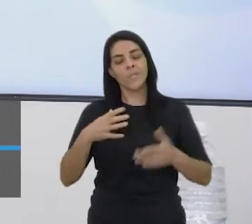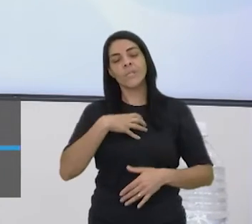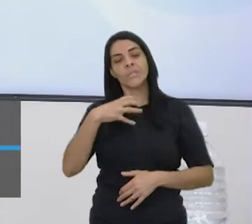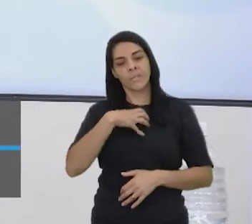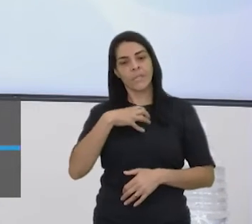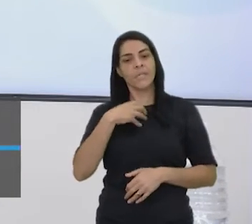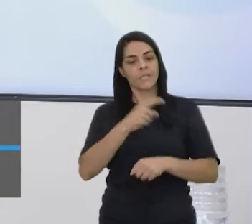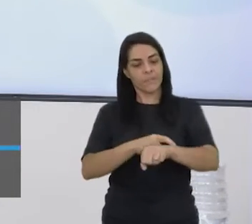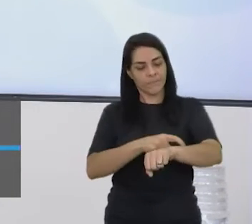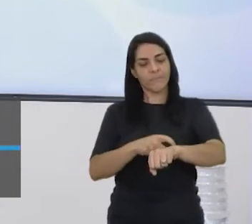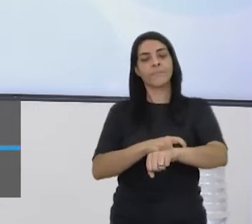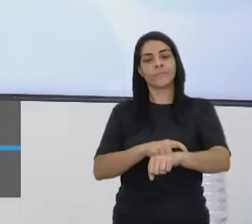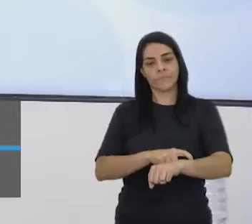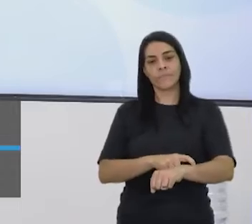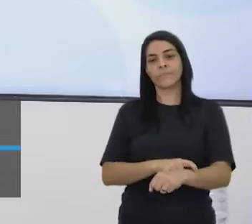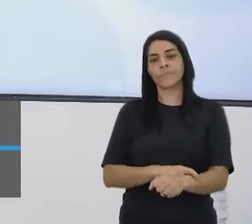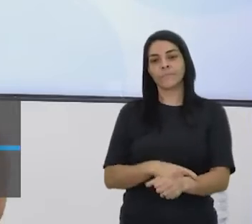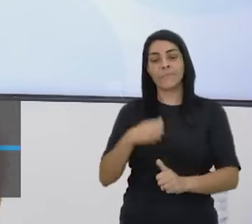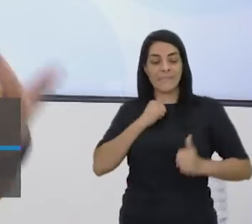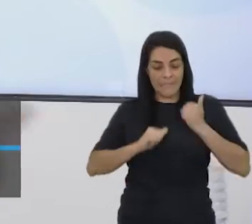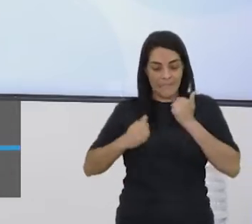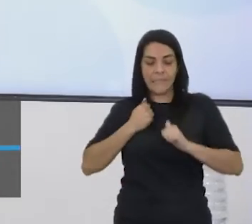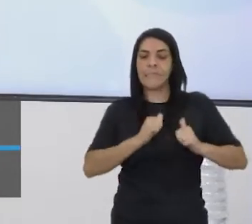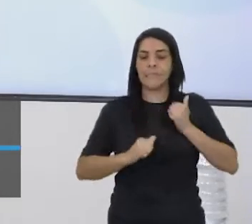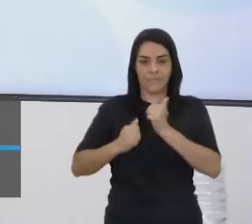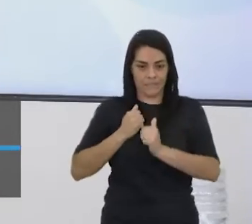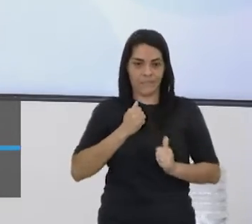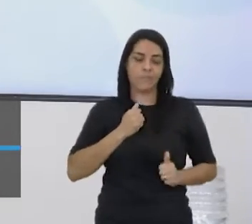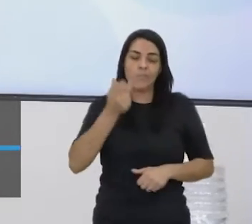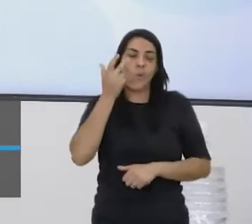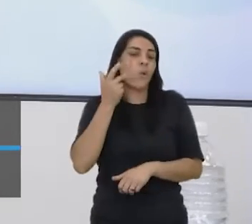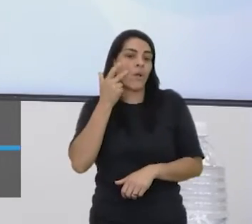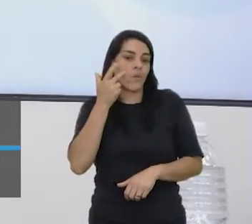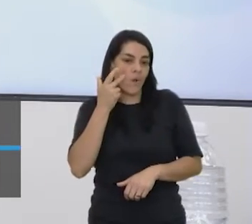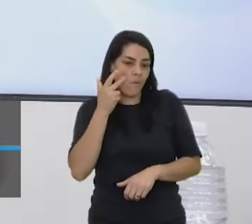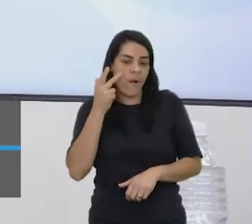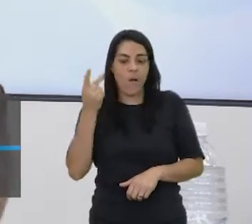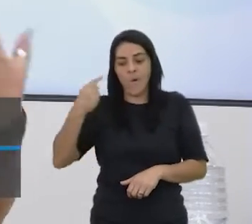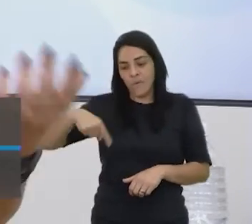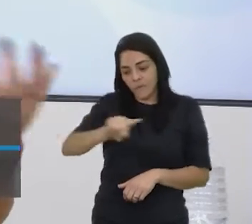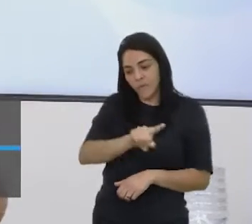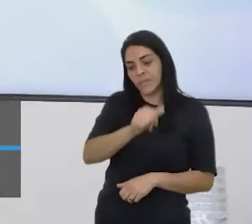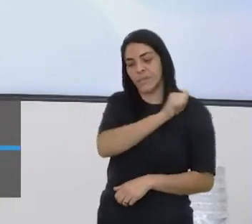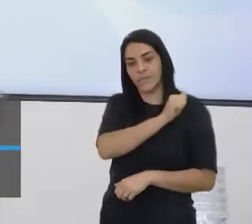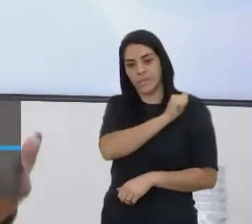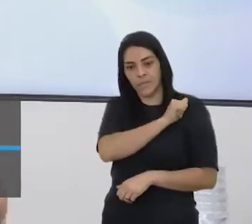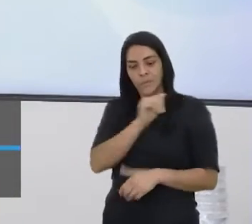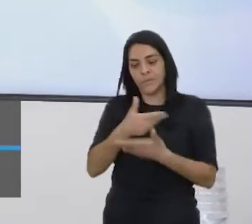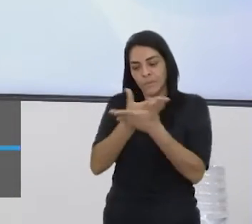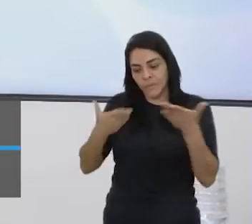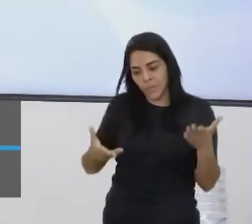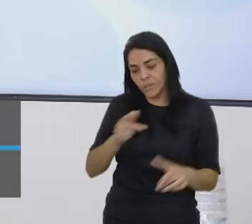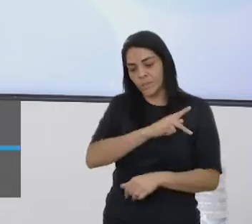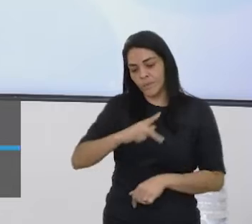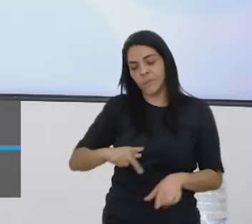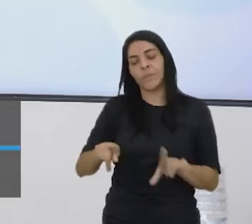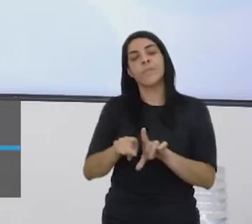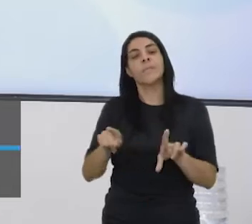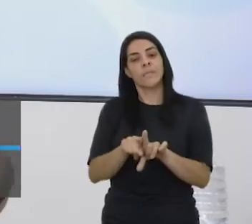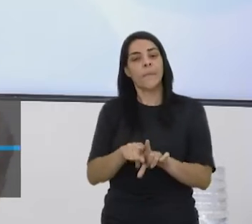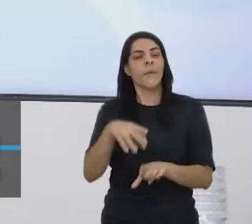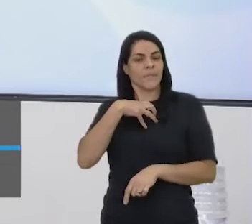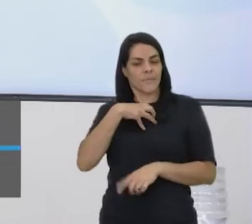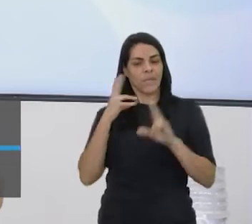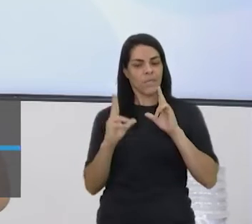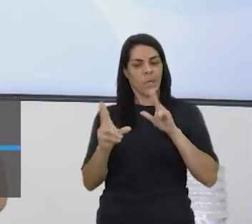eu acho que às vezes é importante a gente dividir isso não só vocês com a gente entre vocês mas para que a gente